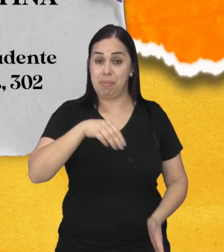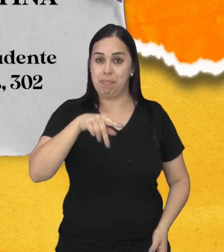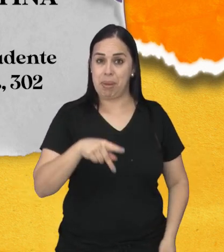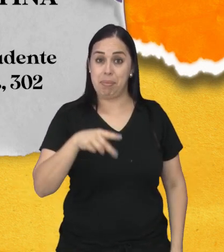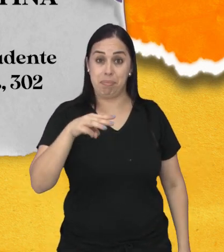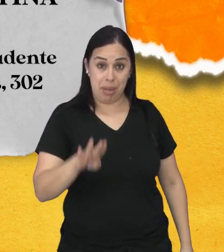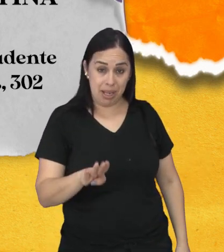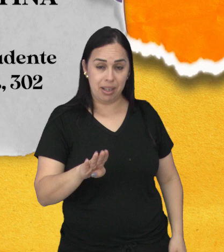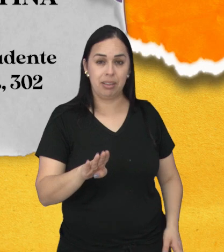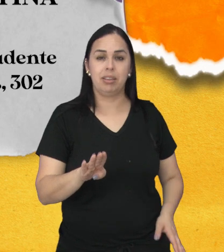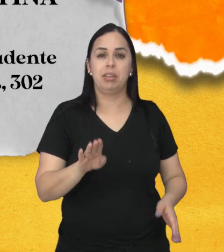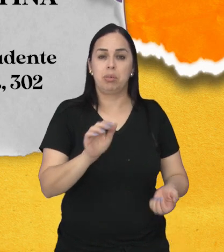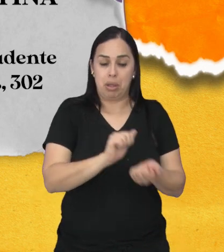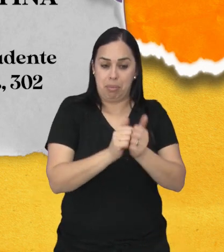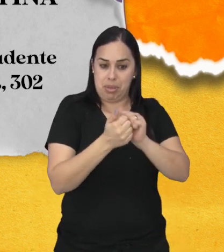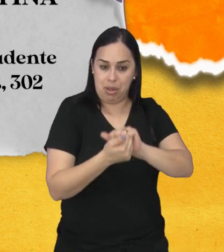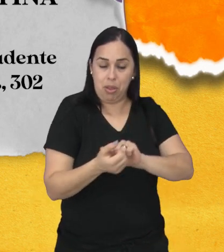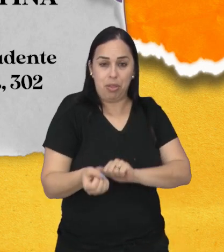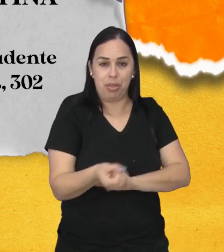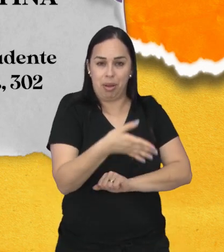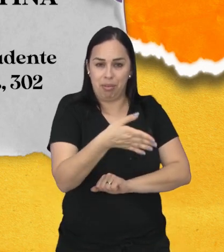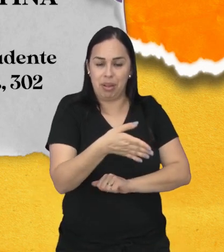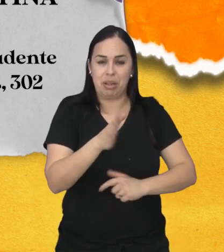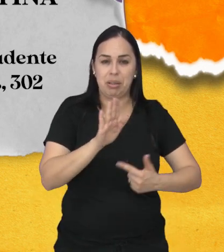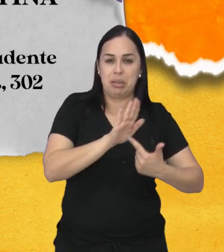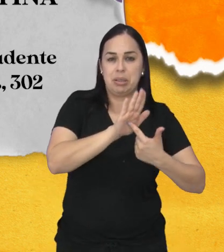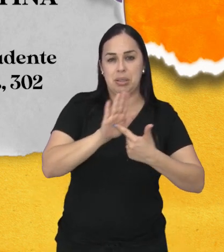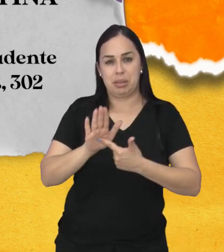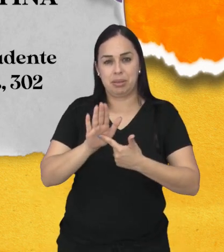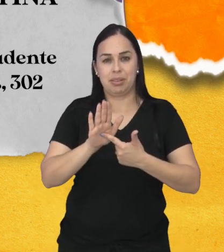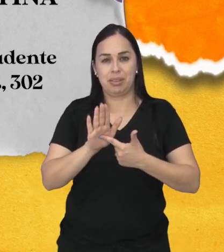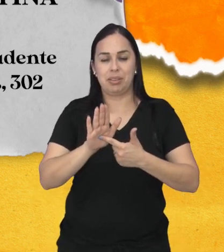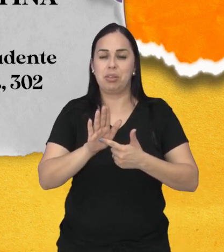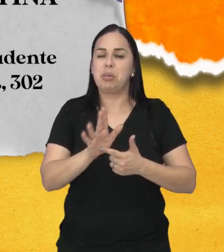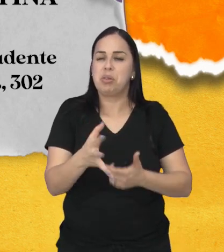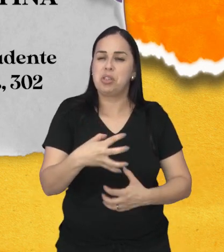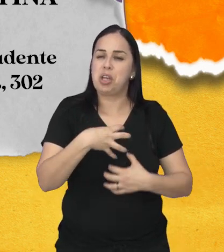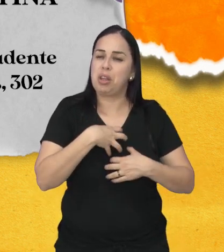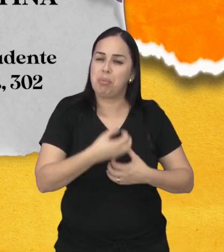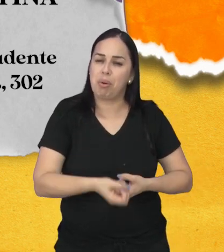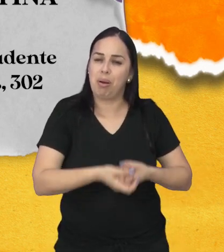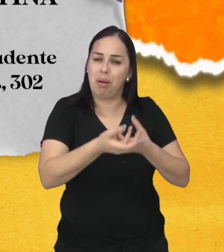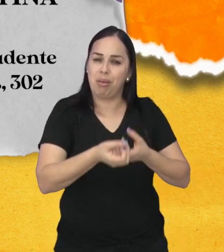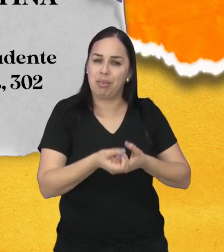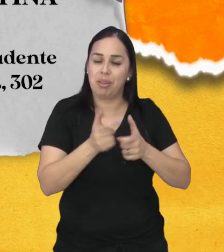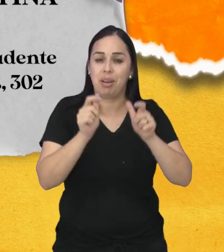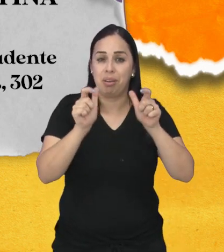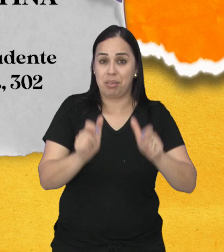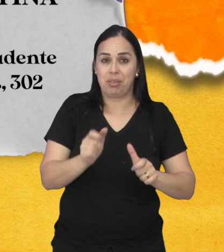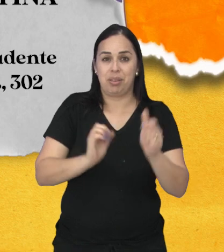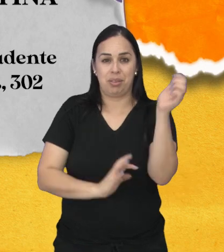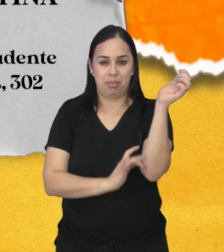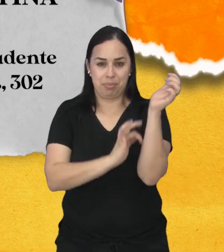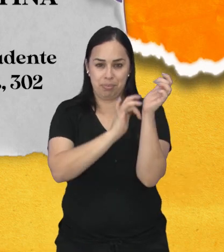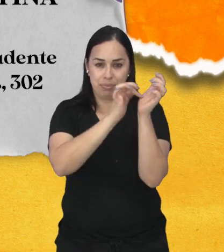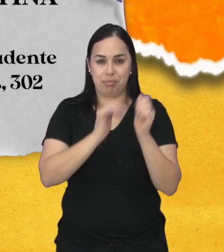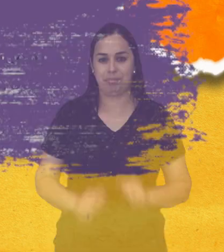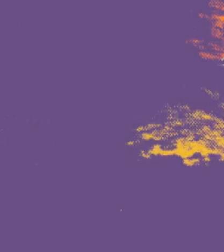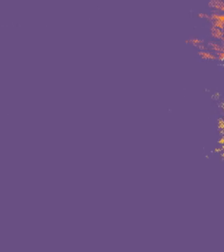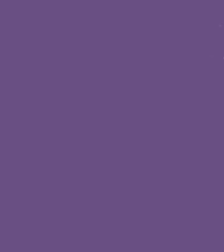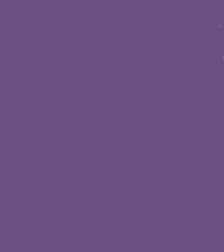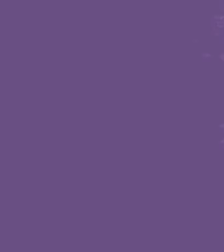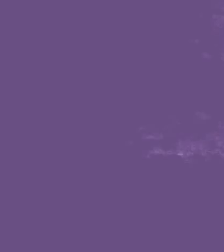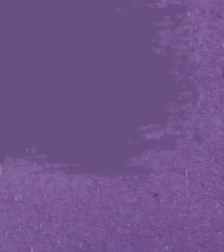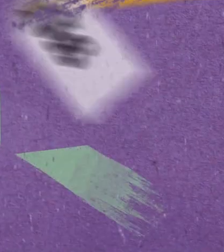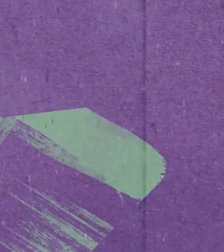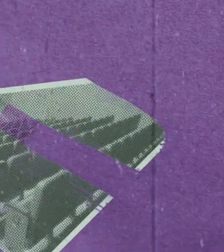MPB regional com arranjos modernos num espetáculo musical e poético. Vai ser ao ar livre no Parque Vicentina